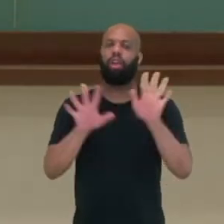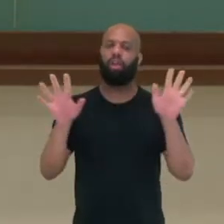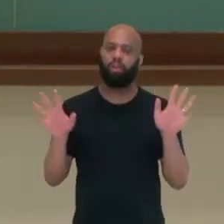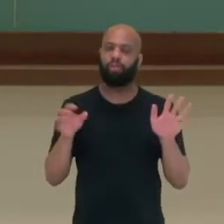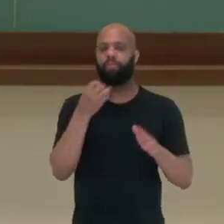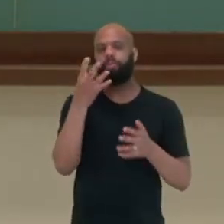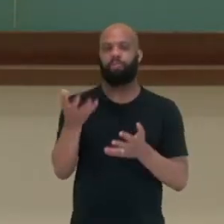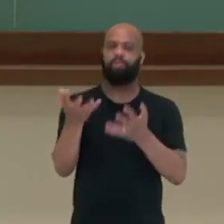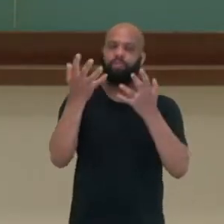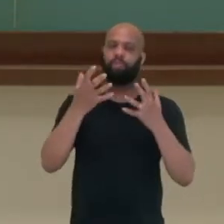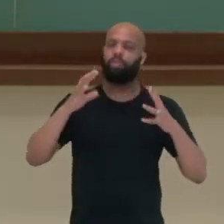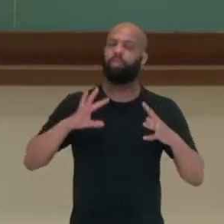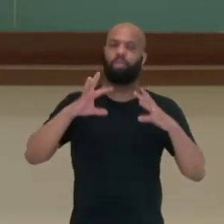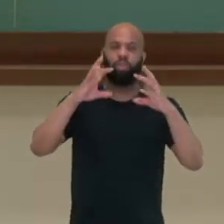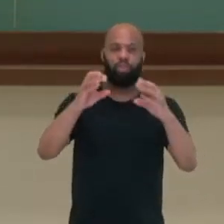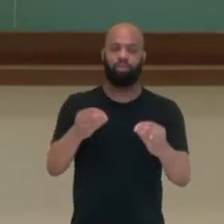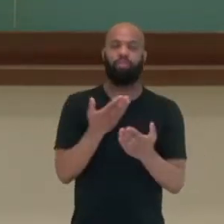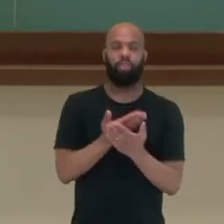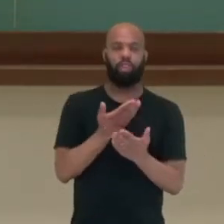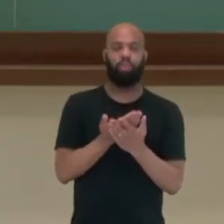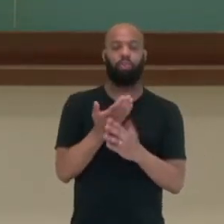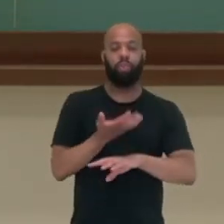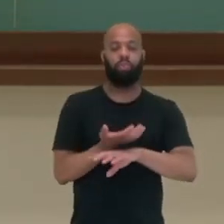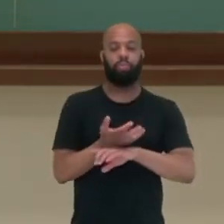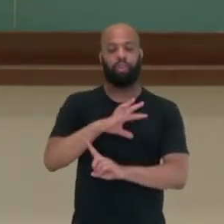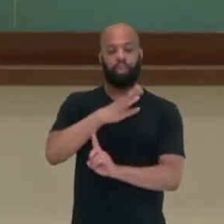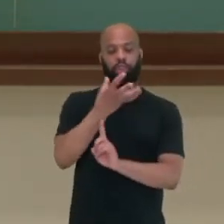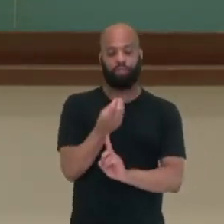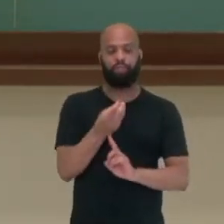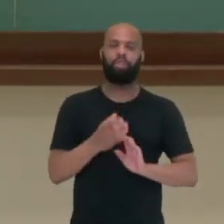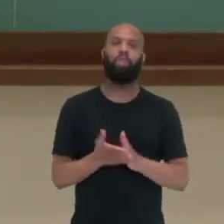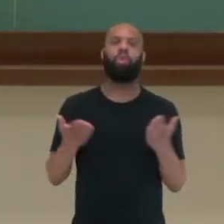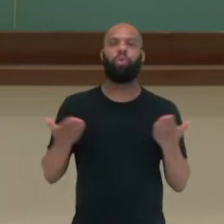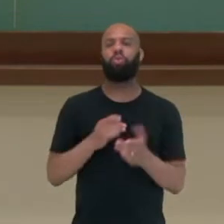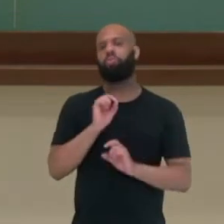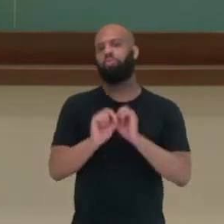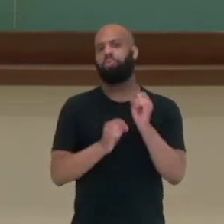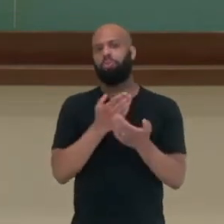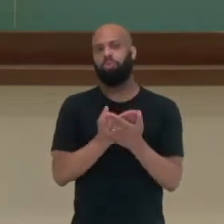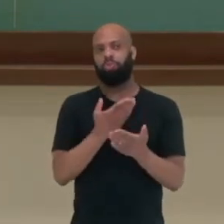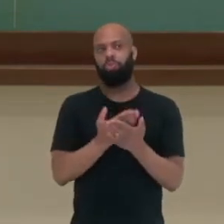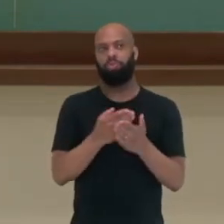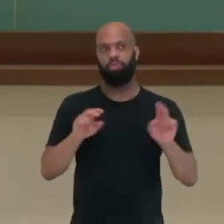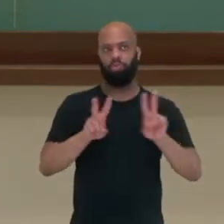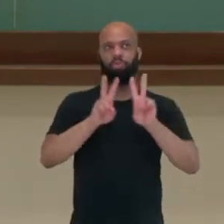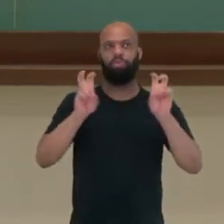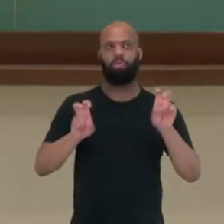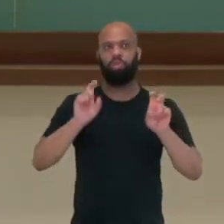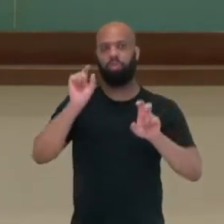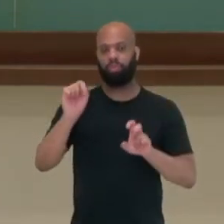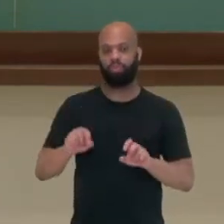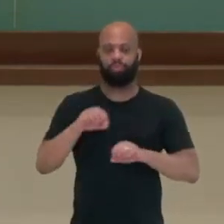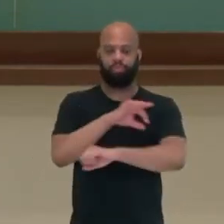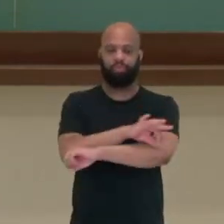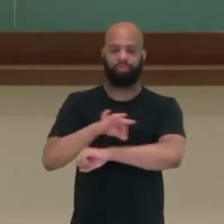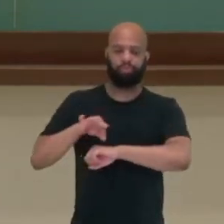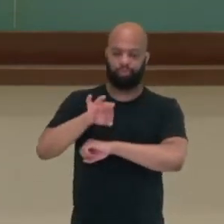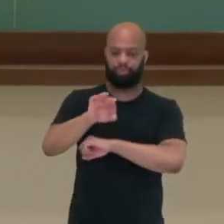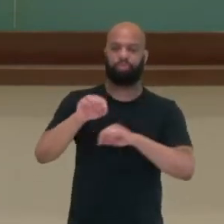Olá, sejam bem-vindos a mais uma aula de arte. E nesta aula nós iremos falar sobre arquitetura